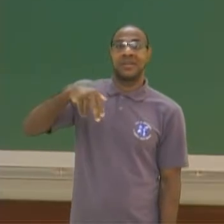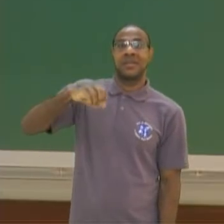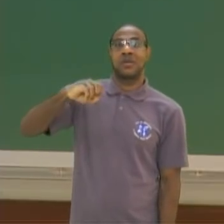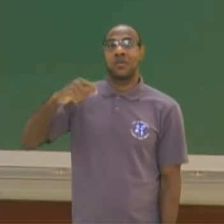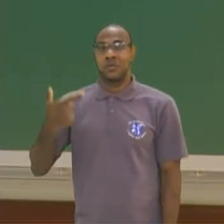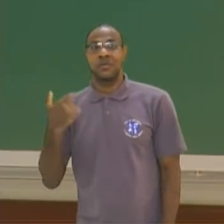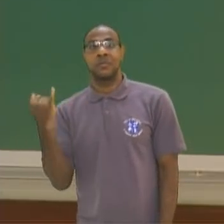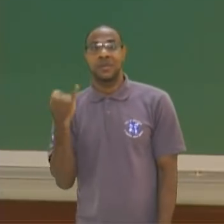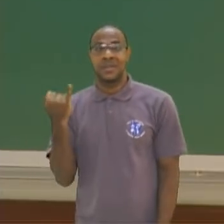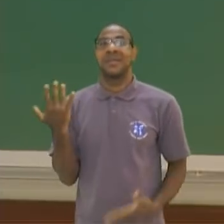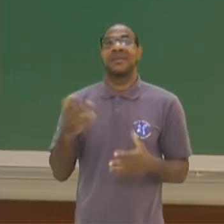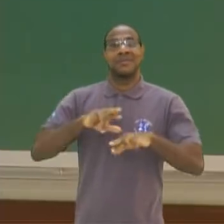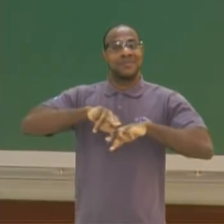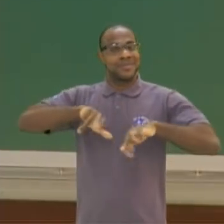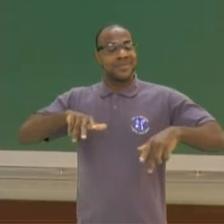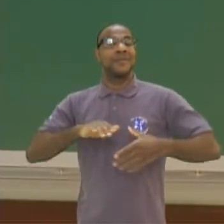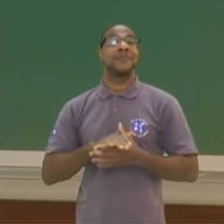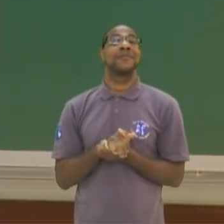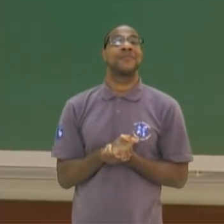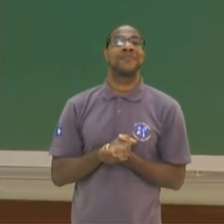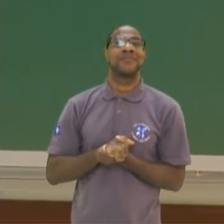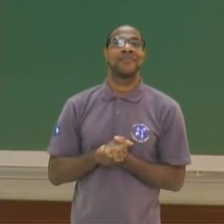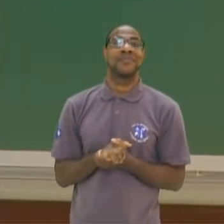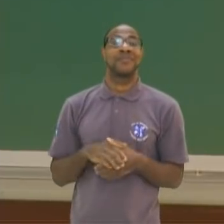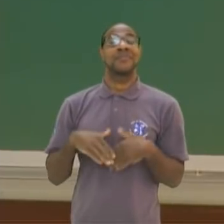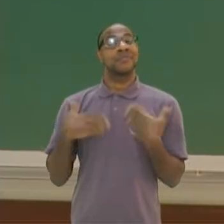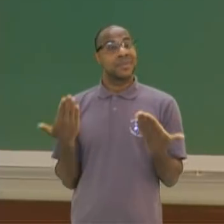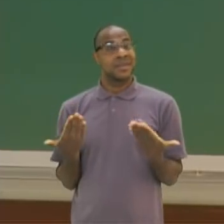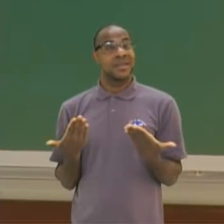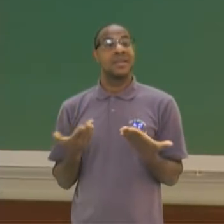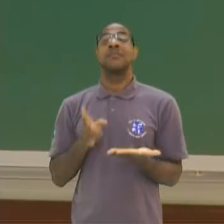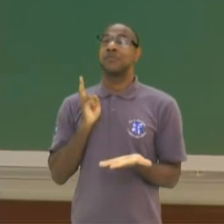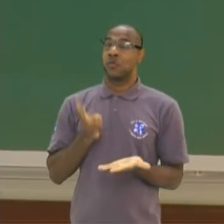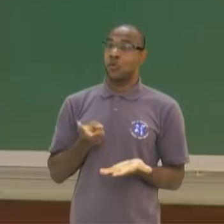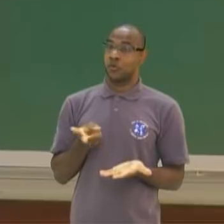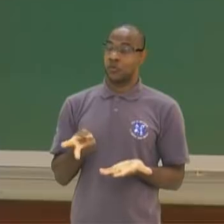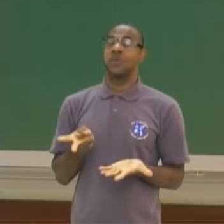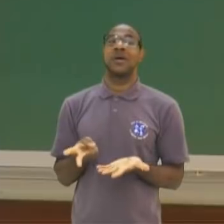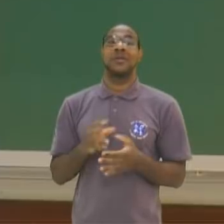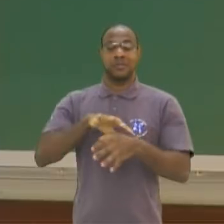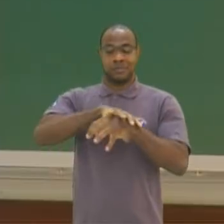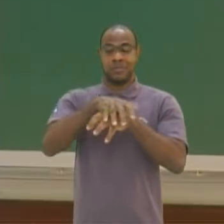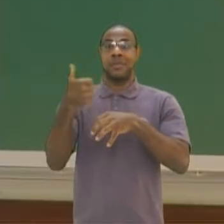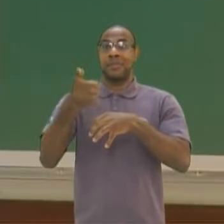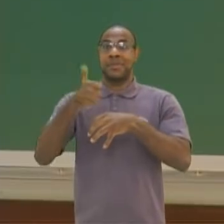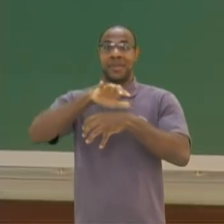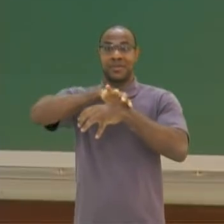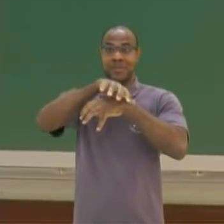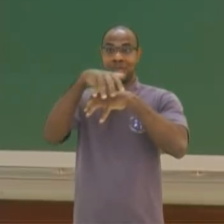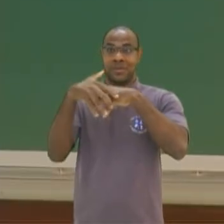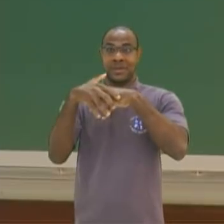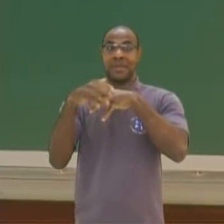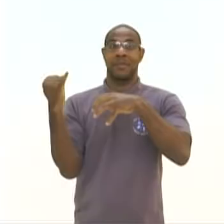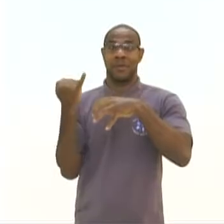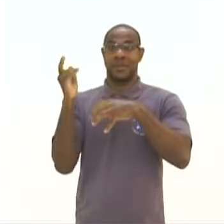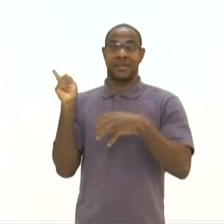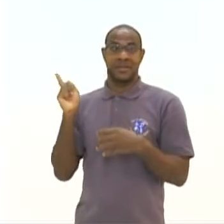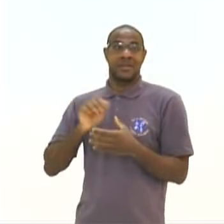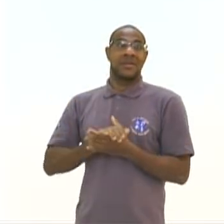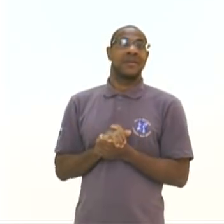animais e para as plantas. Ainda falando sobre a troposfera, olha como ela é